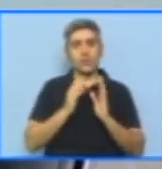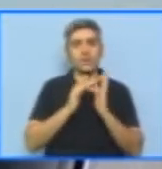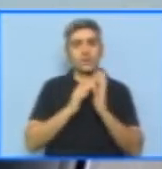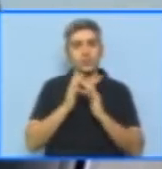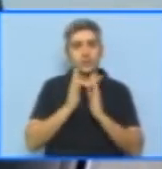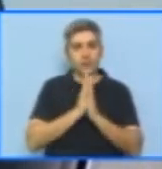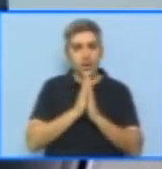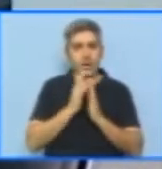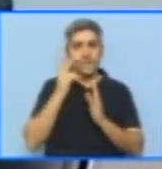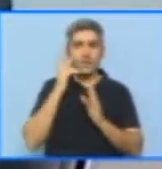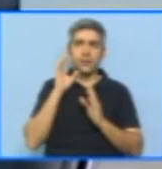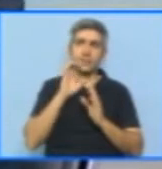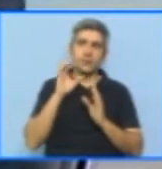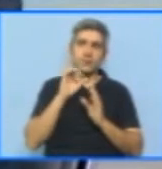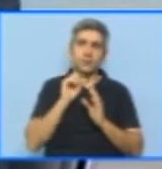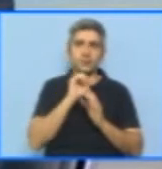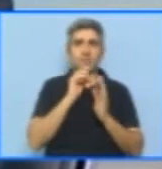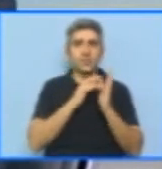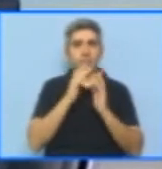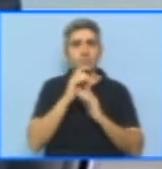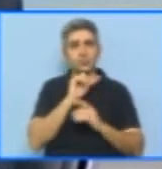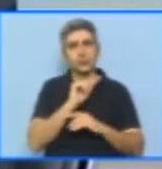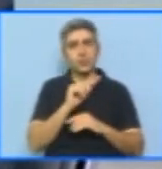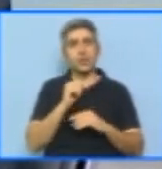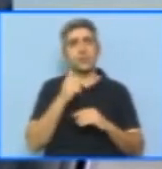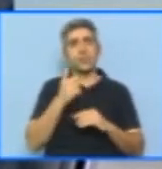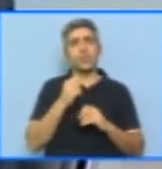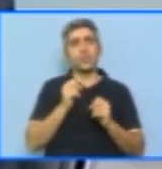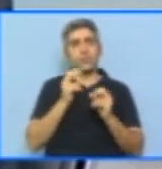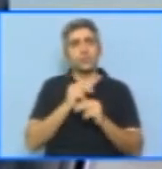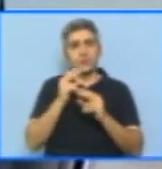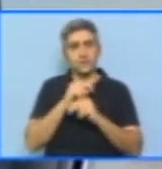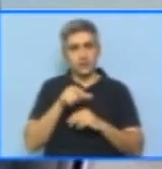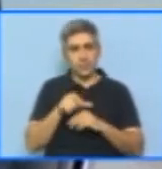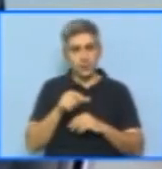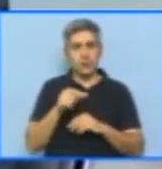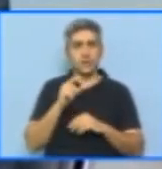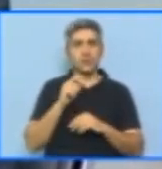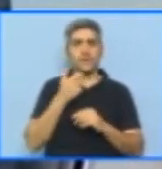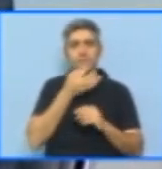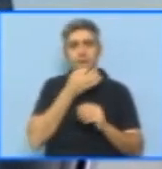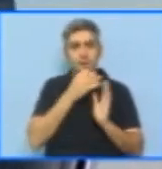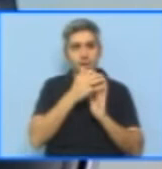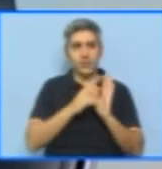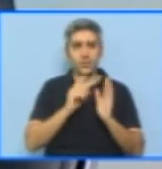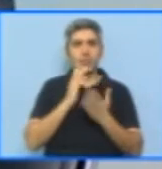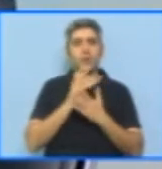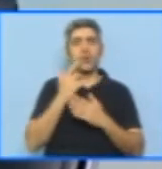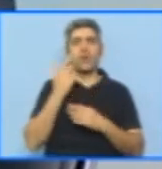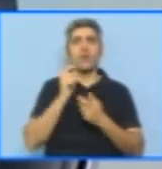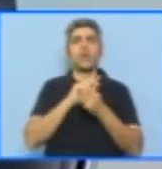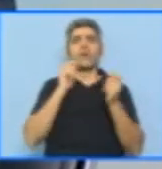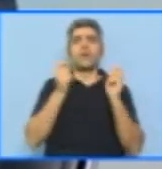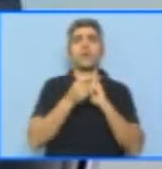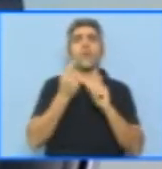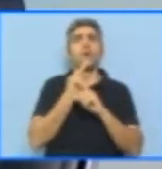não é? Ao estilo de Jesus Cristo. Porque a boa notícia que se fala muito neste texto não é o querermos transformar aquilo que é mau